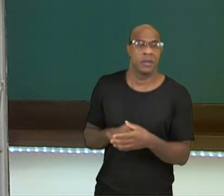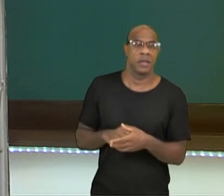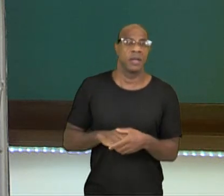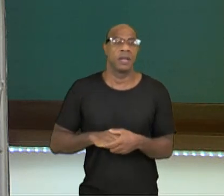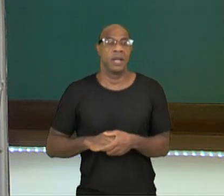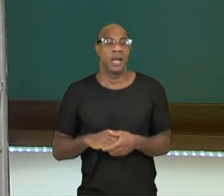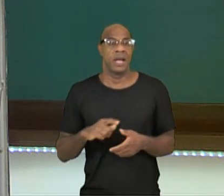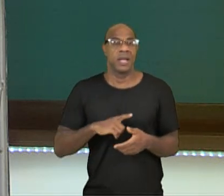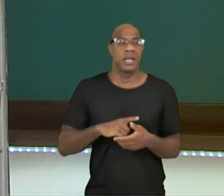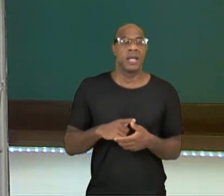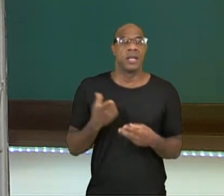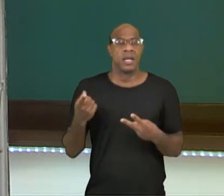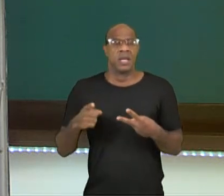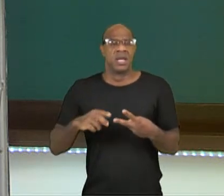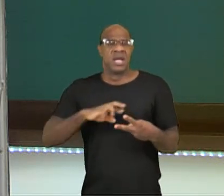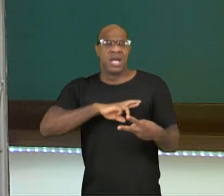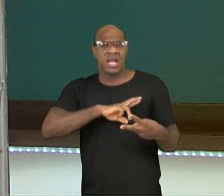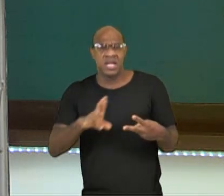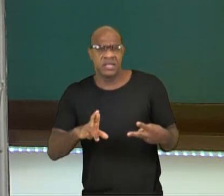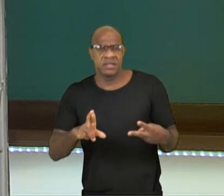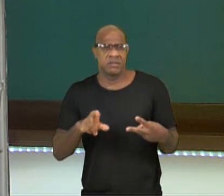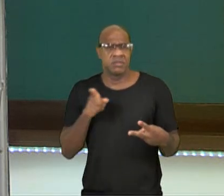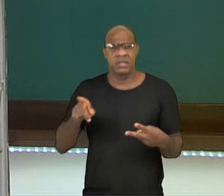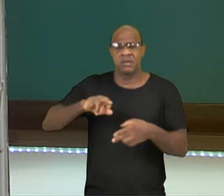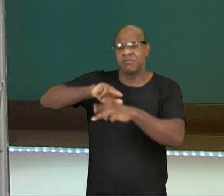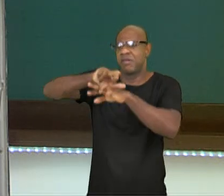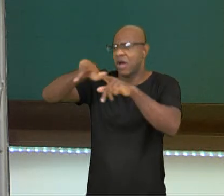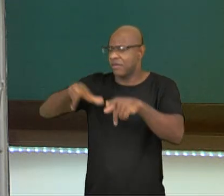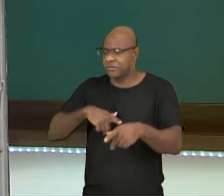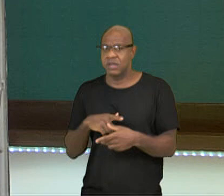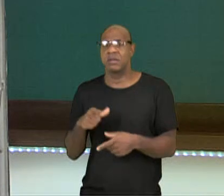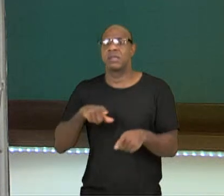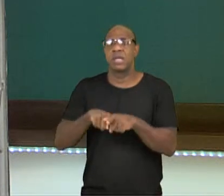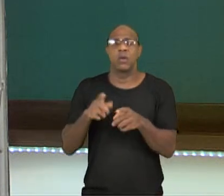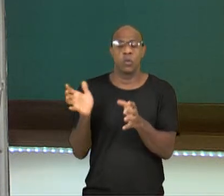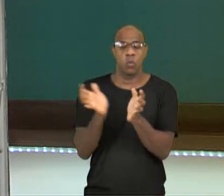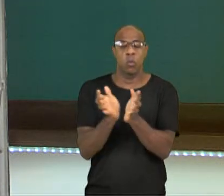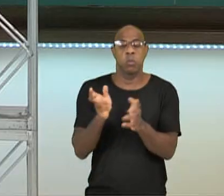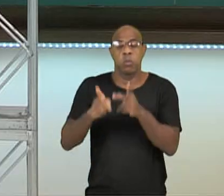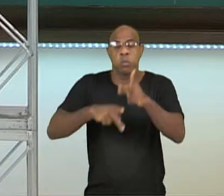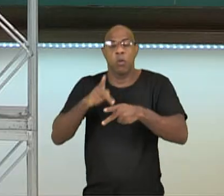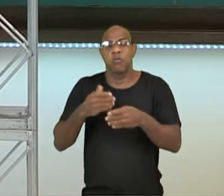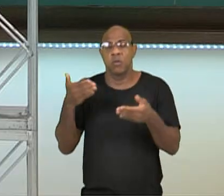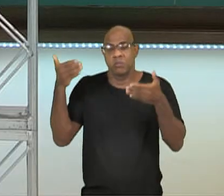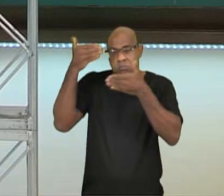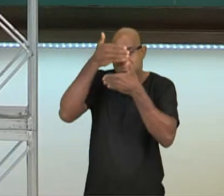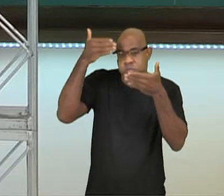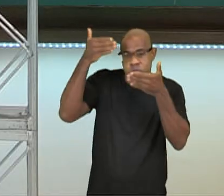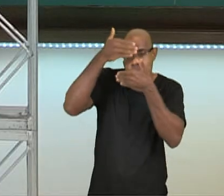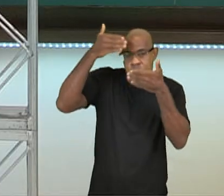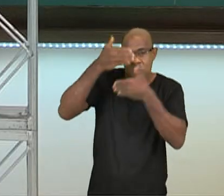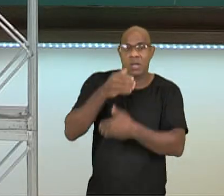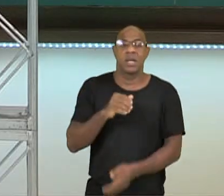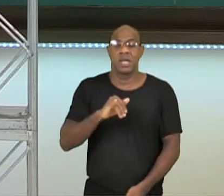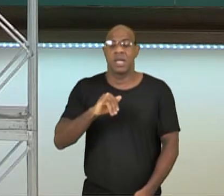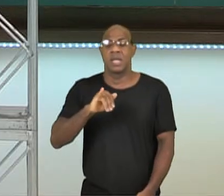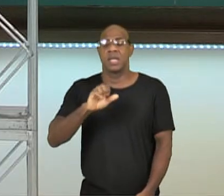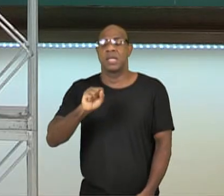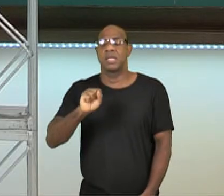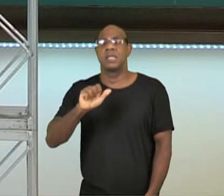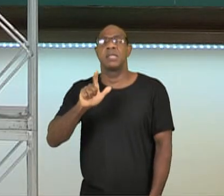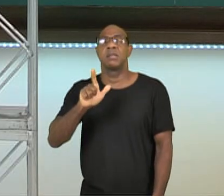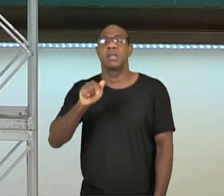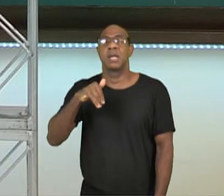Que é a religião islâmica baseada no Torá. E existe o fundamentalismo islâmico, que eles são